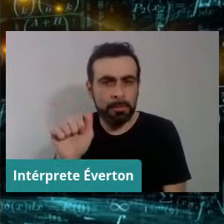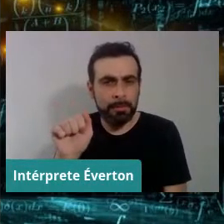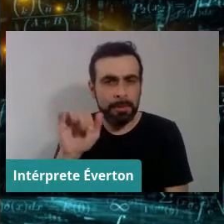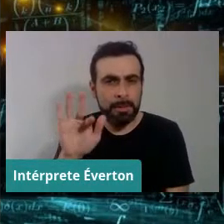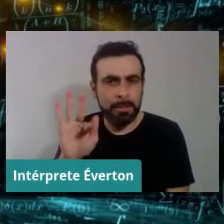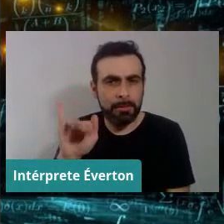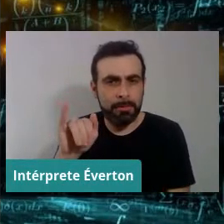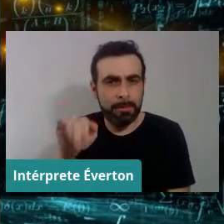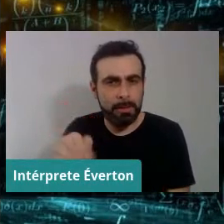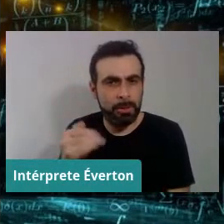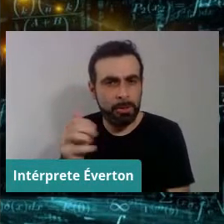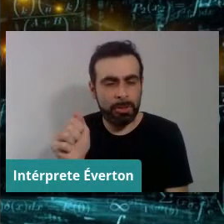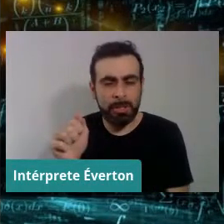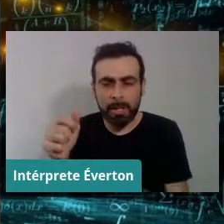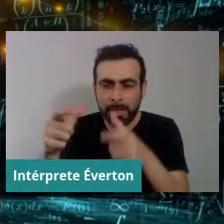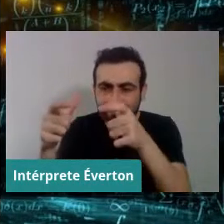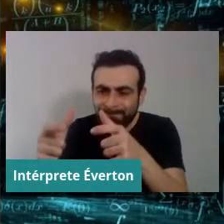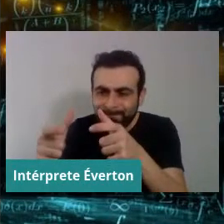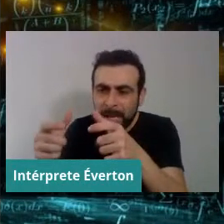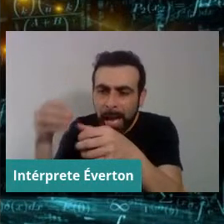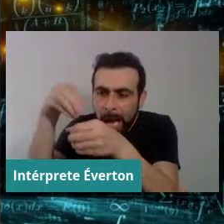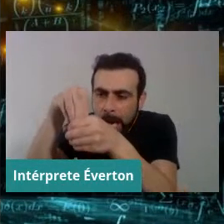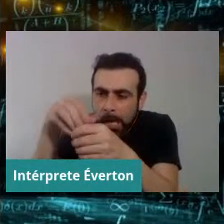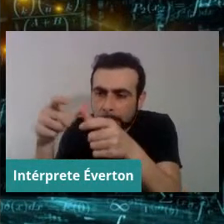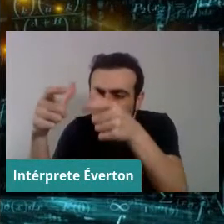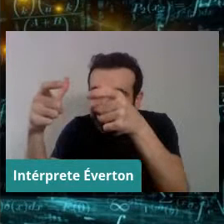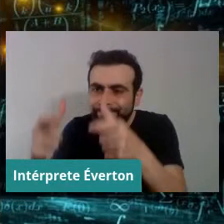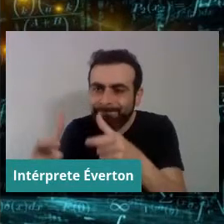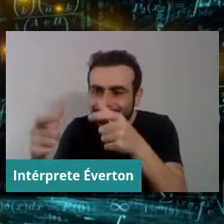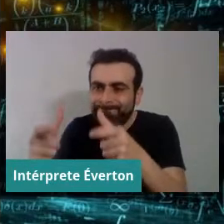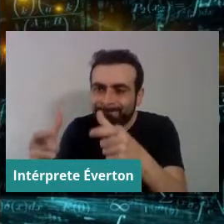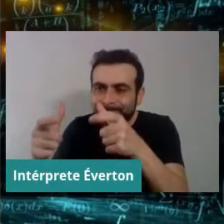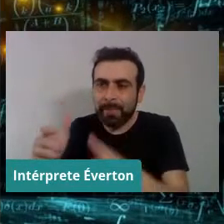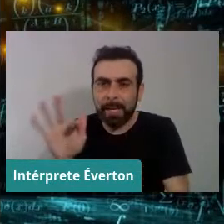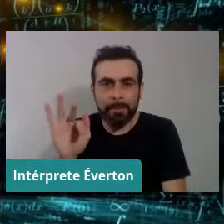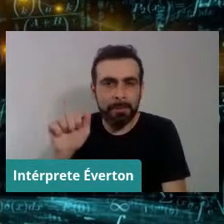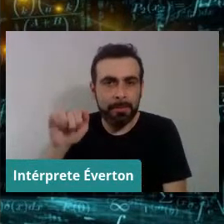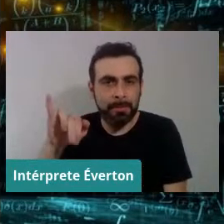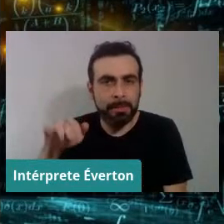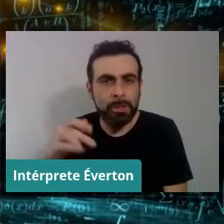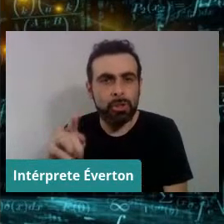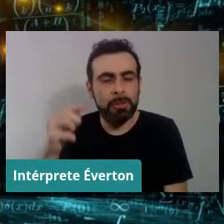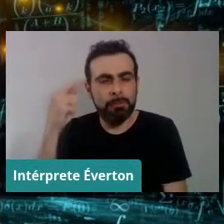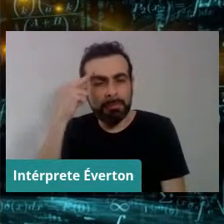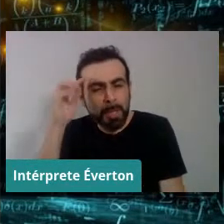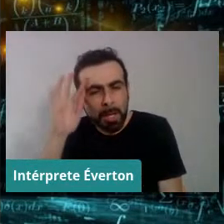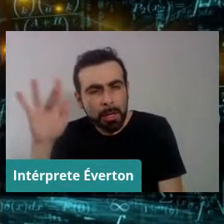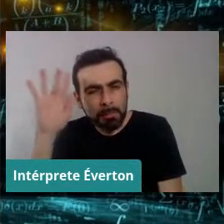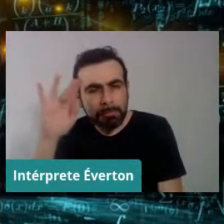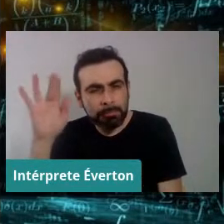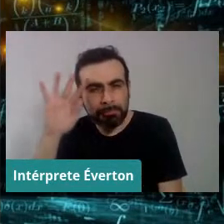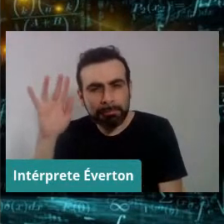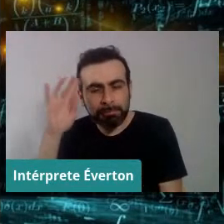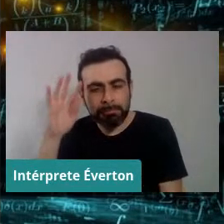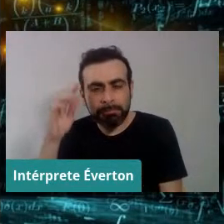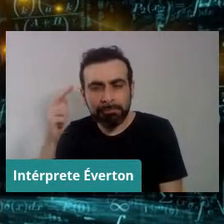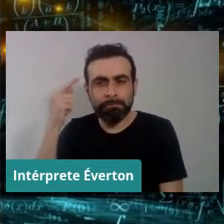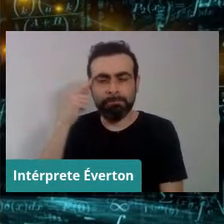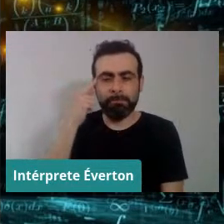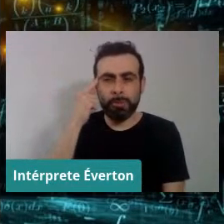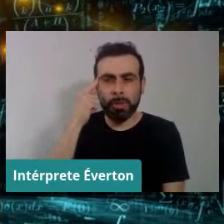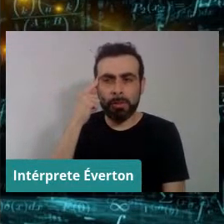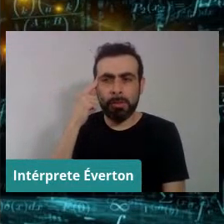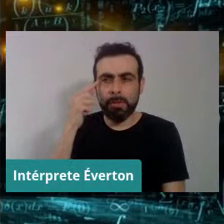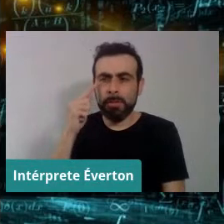Dentro desse local, dentro da Fafija, nós vamos caminhar até o departamento